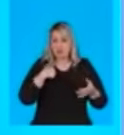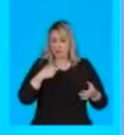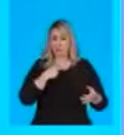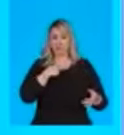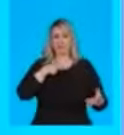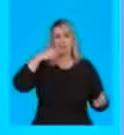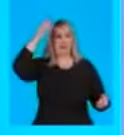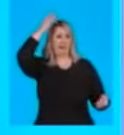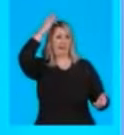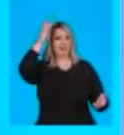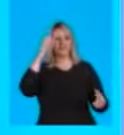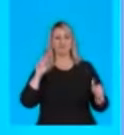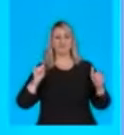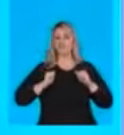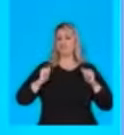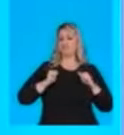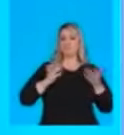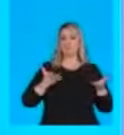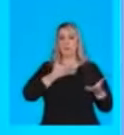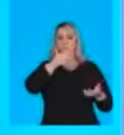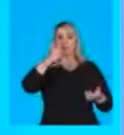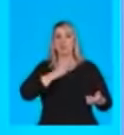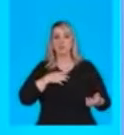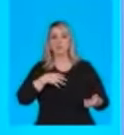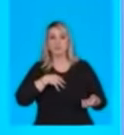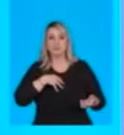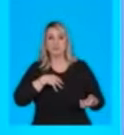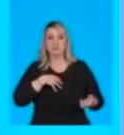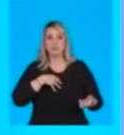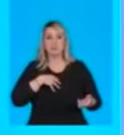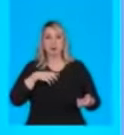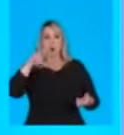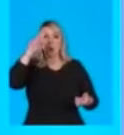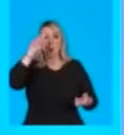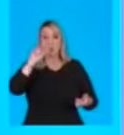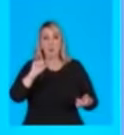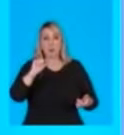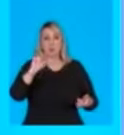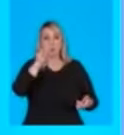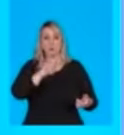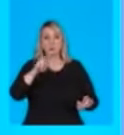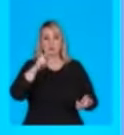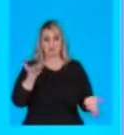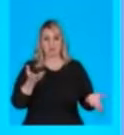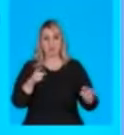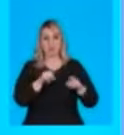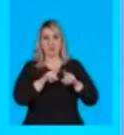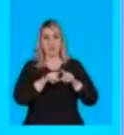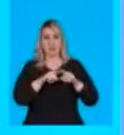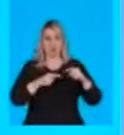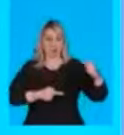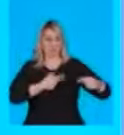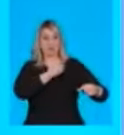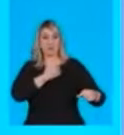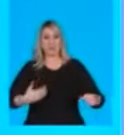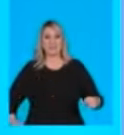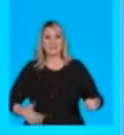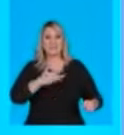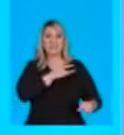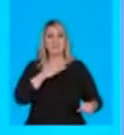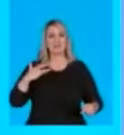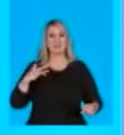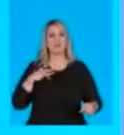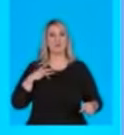hipócrita e a melhor maneira de fazer com que essa droga seja menos consumida ou que você tenha uma política eh pública de saúde